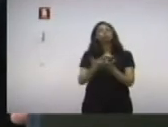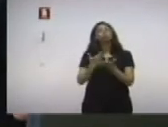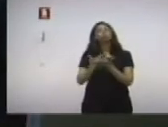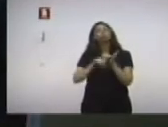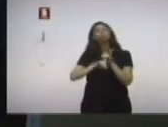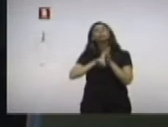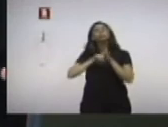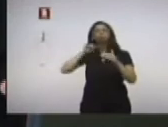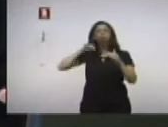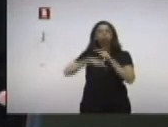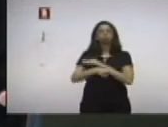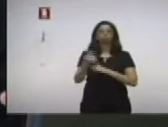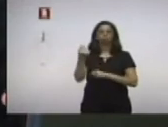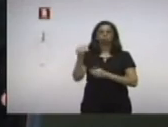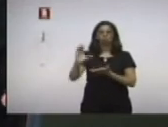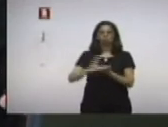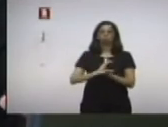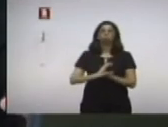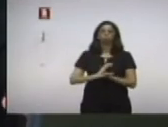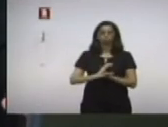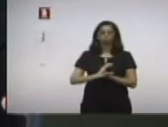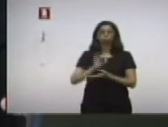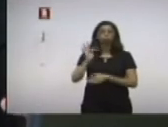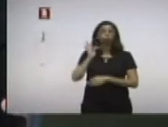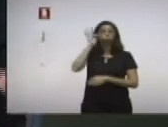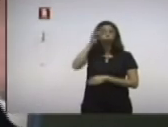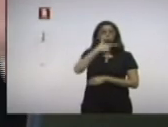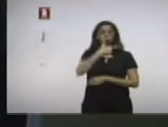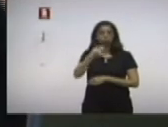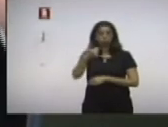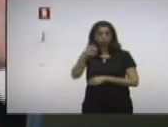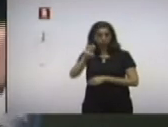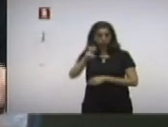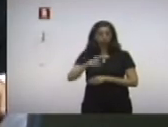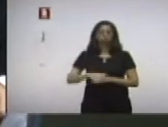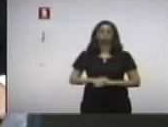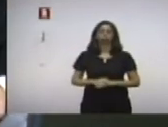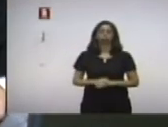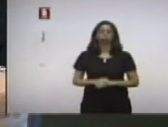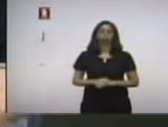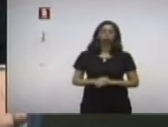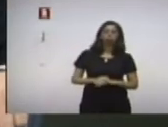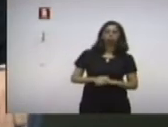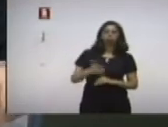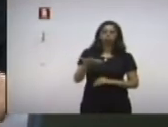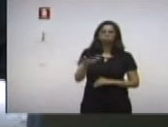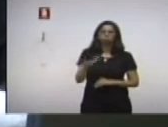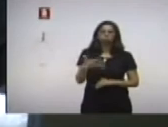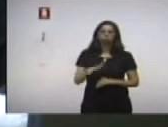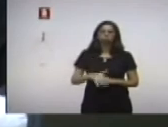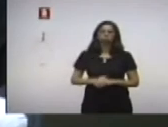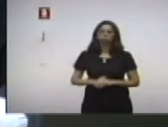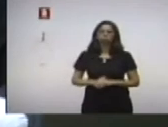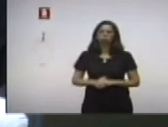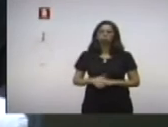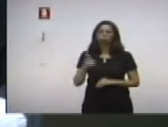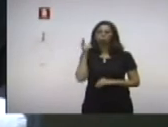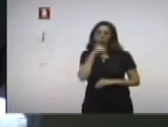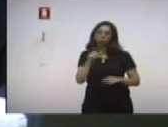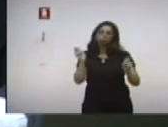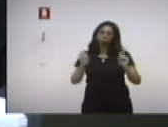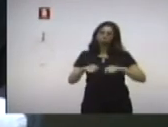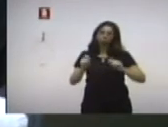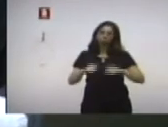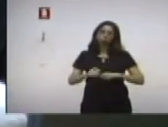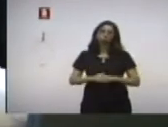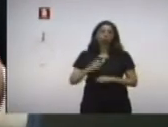do orçamento a gente mais ou menos prever o que vem para o ano seguinte mais ou menos dá dá para gente ter